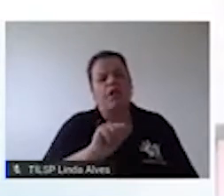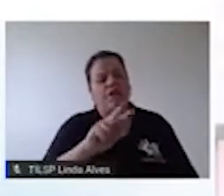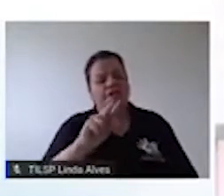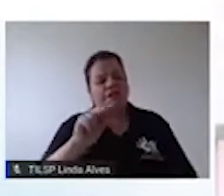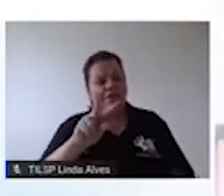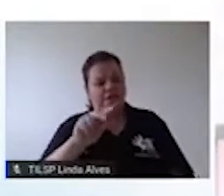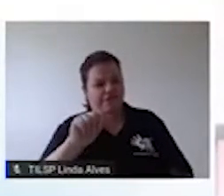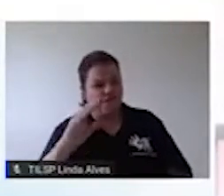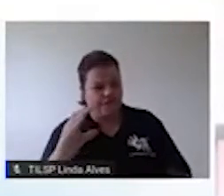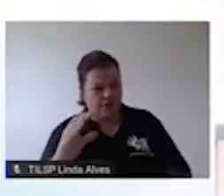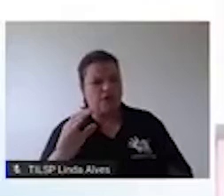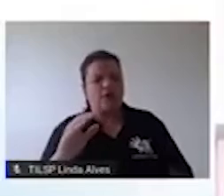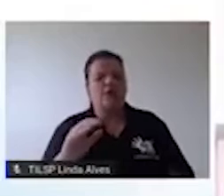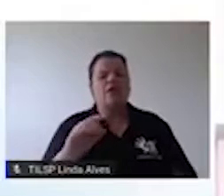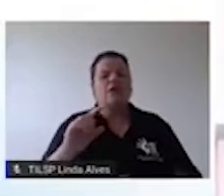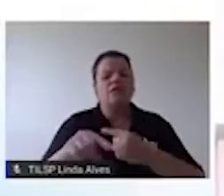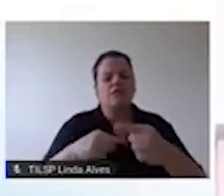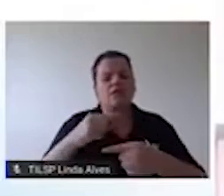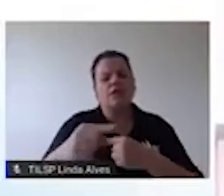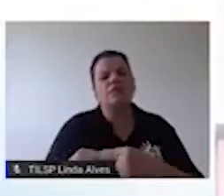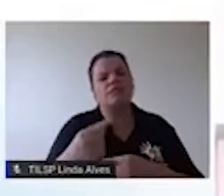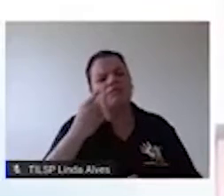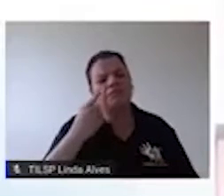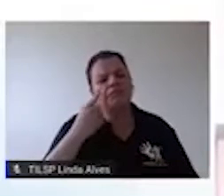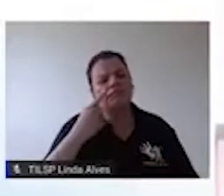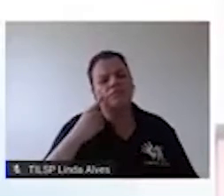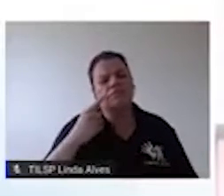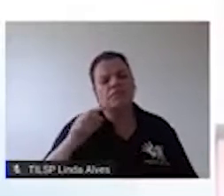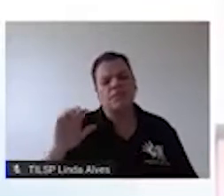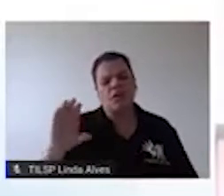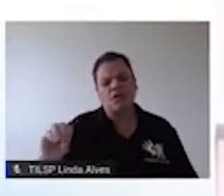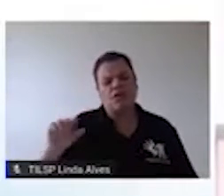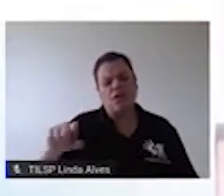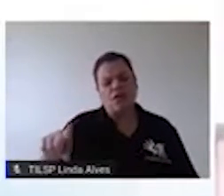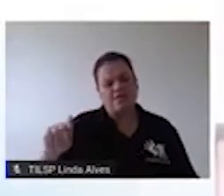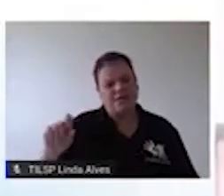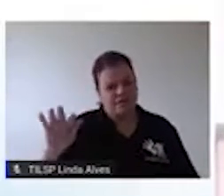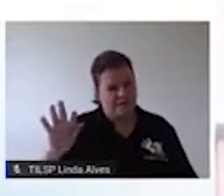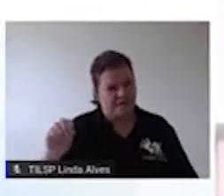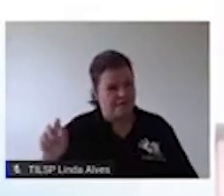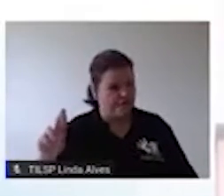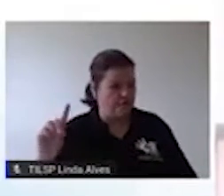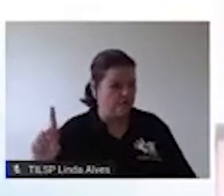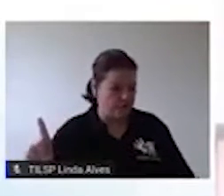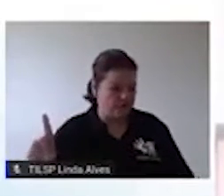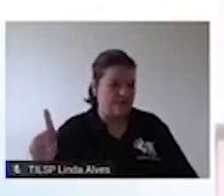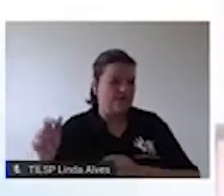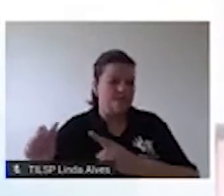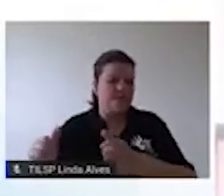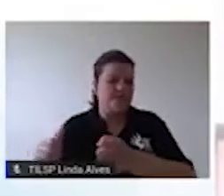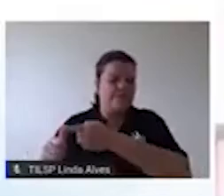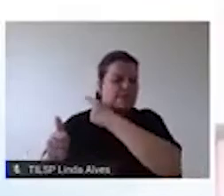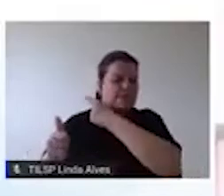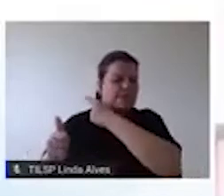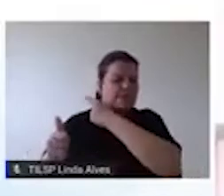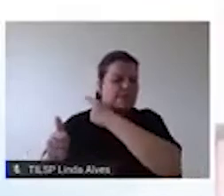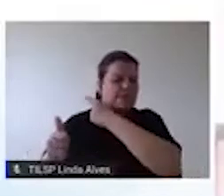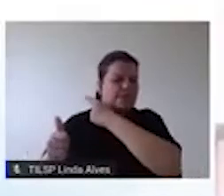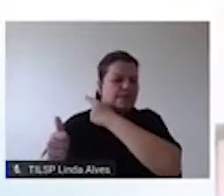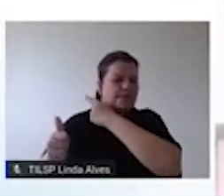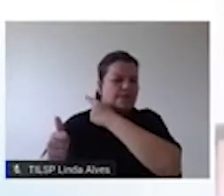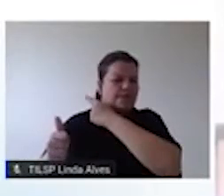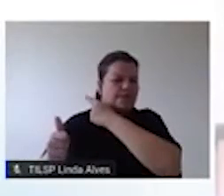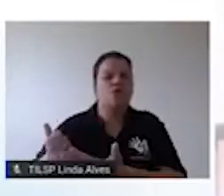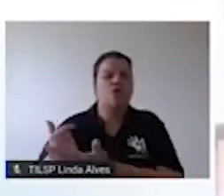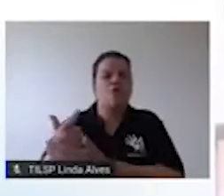depois um comentário sobre isso. Em relação à da AstraZeneca e da Oxford, que é o primeiro contato que o Brasil fez para comprar algum tipo